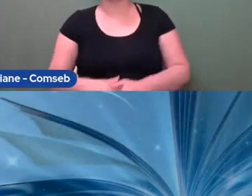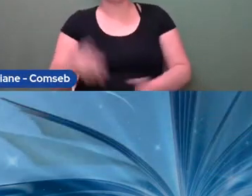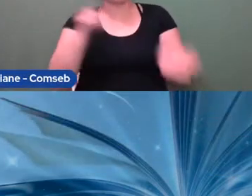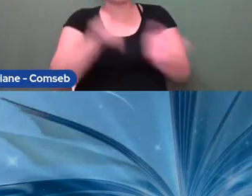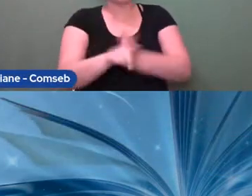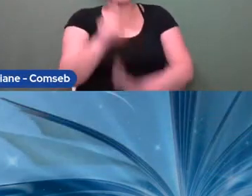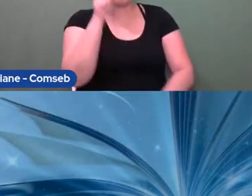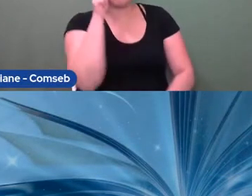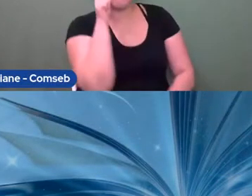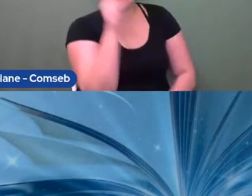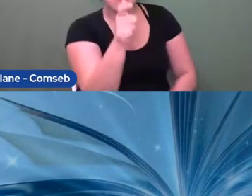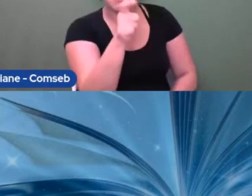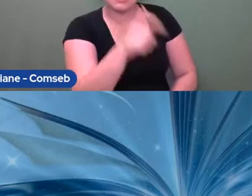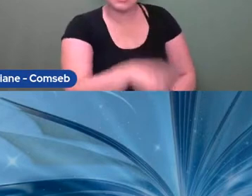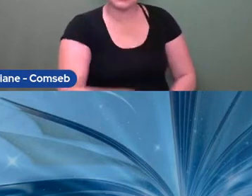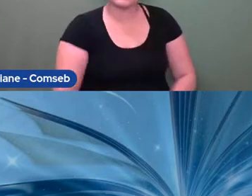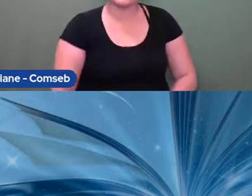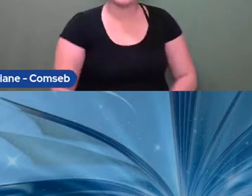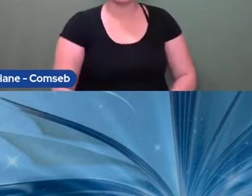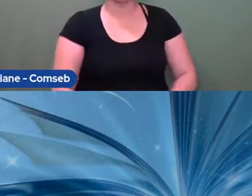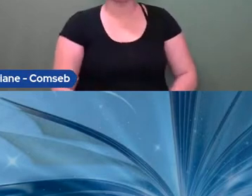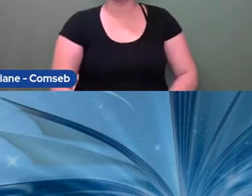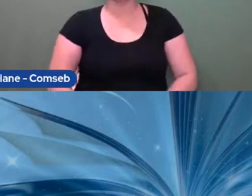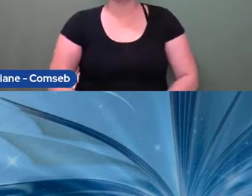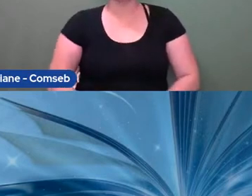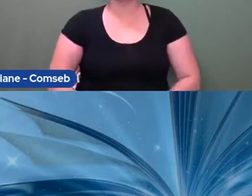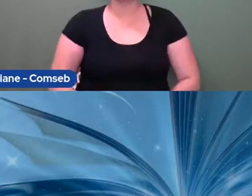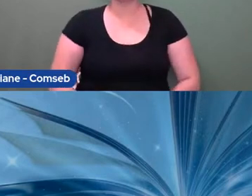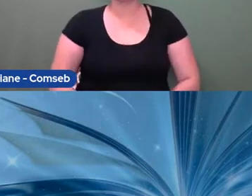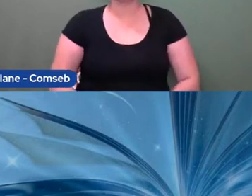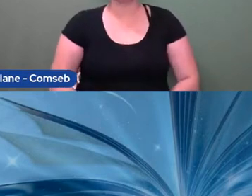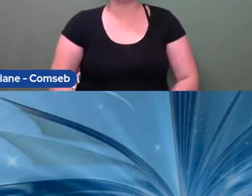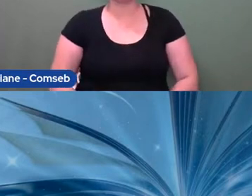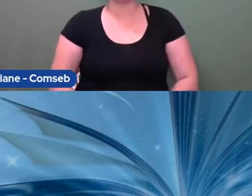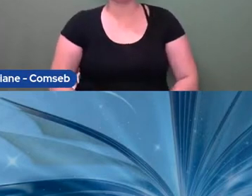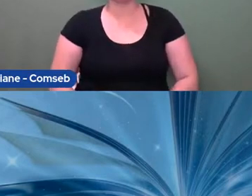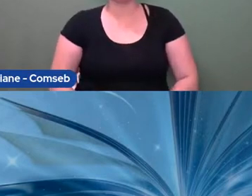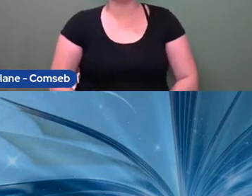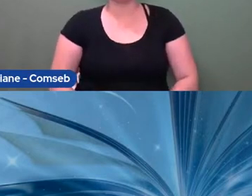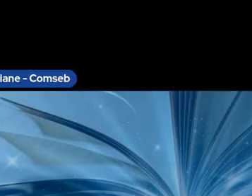interessante, mas faz compreender